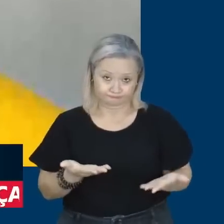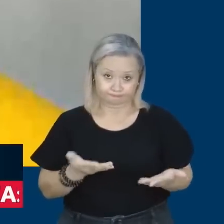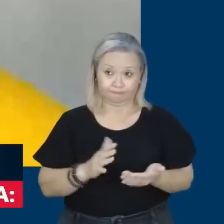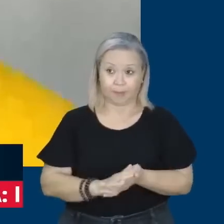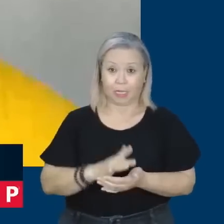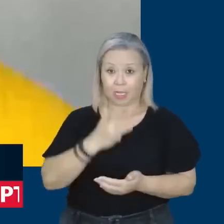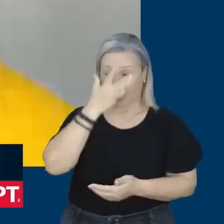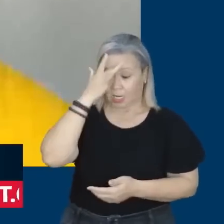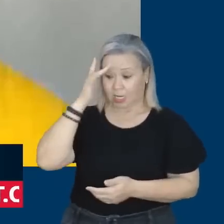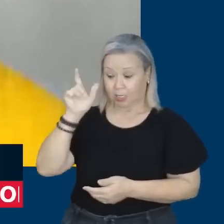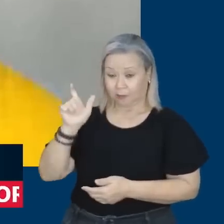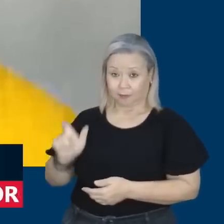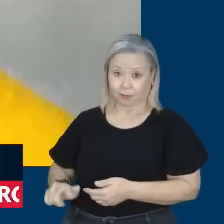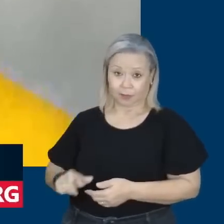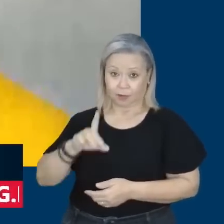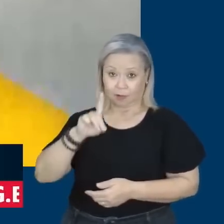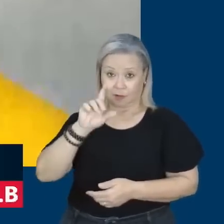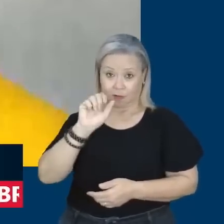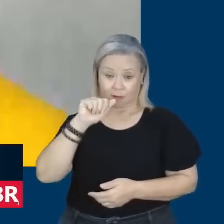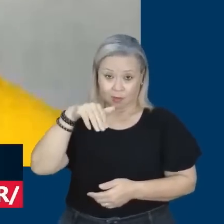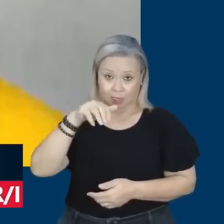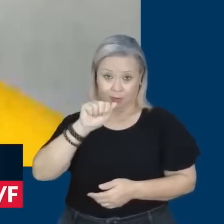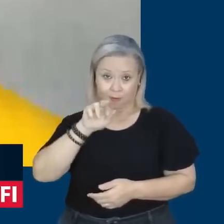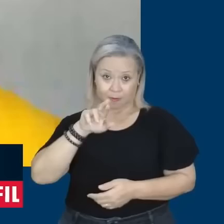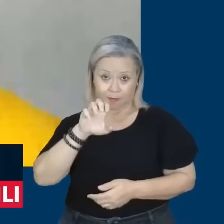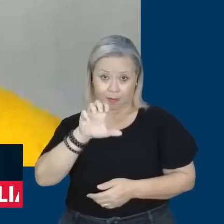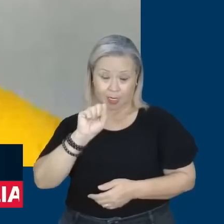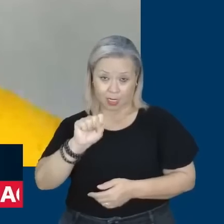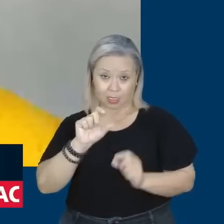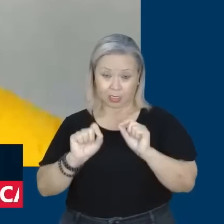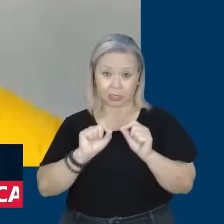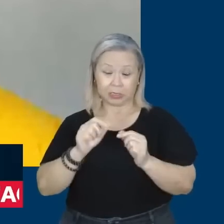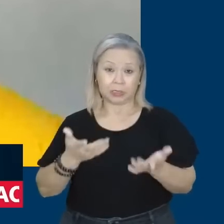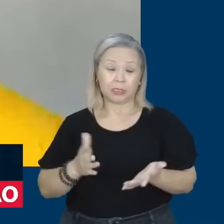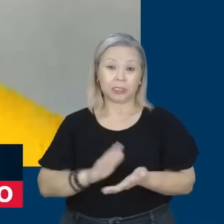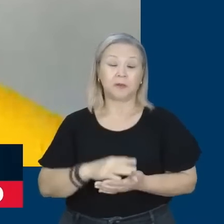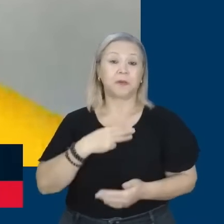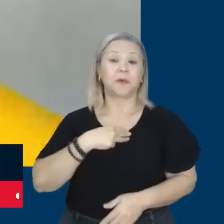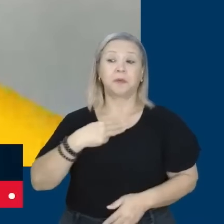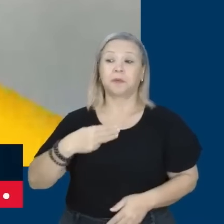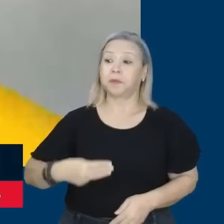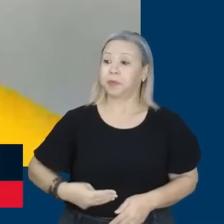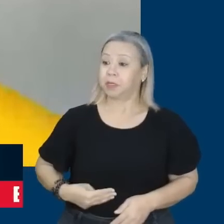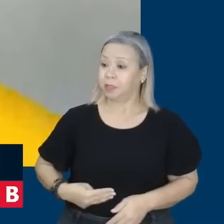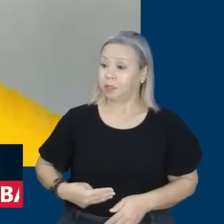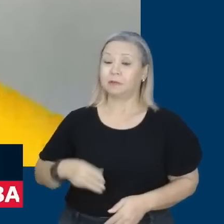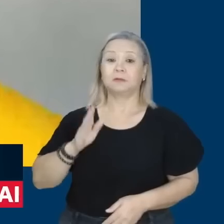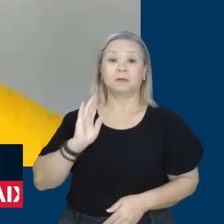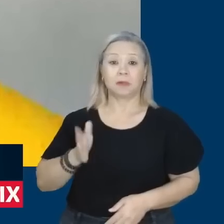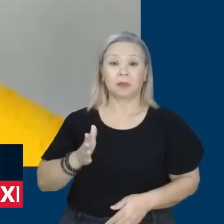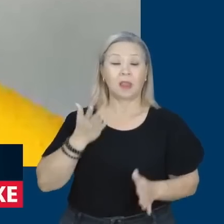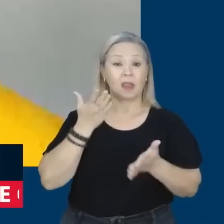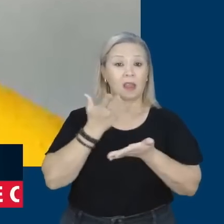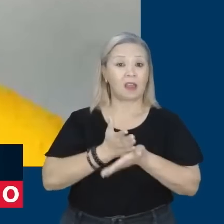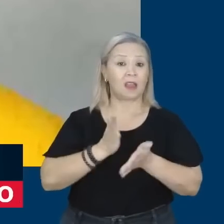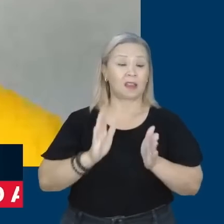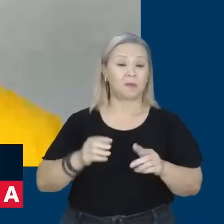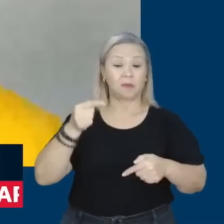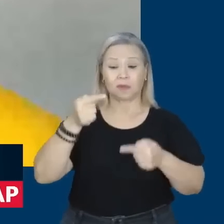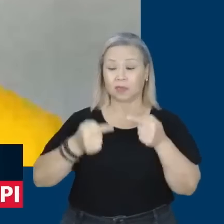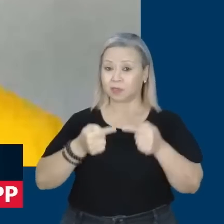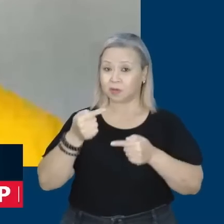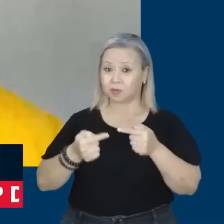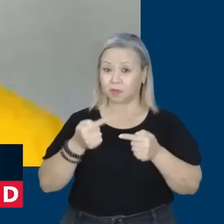Gente como Damares, que ela foi ministra e ela acabou com as